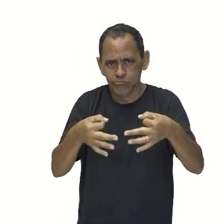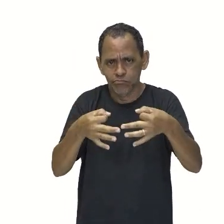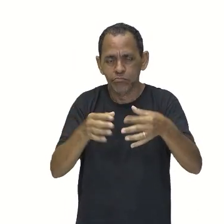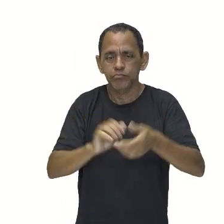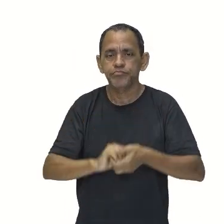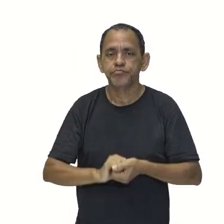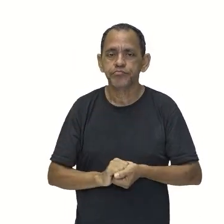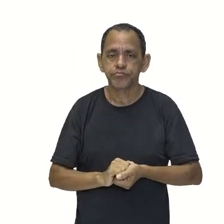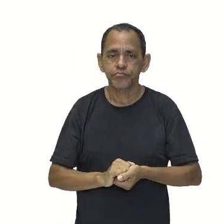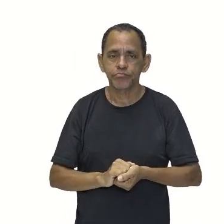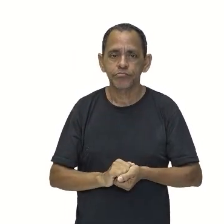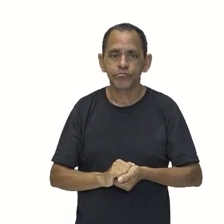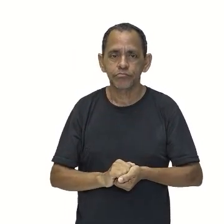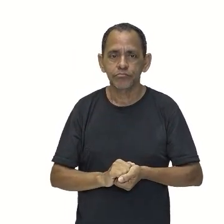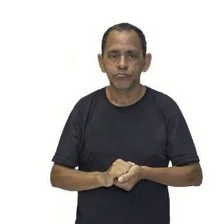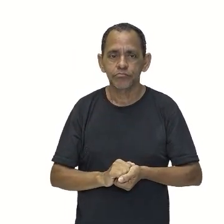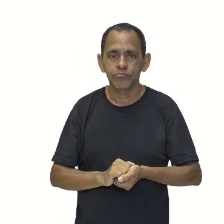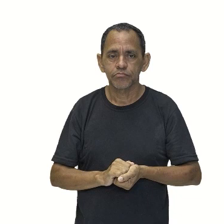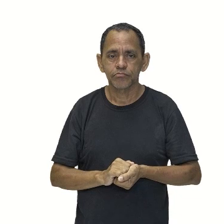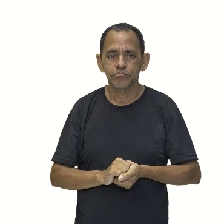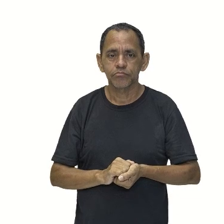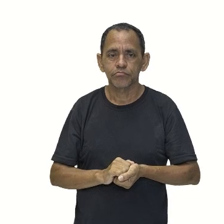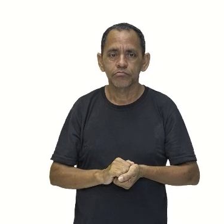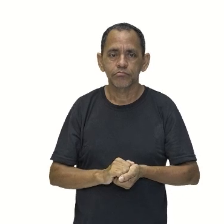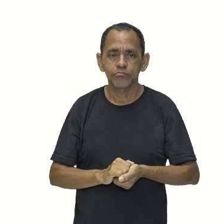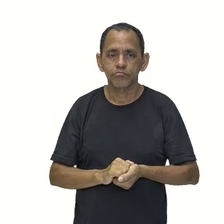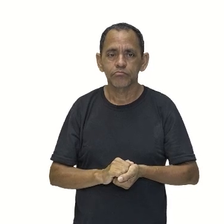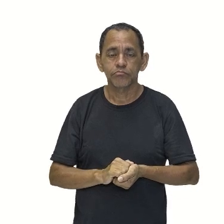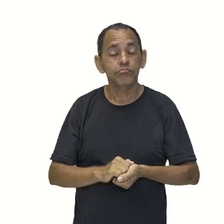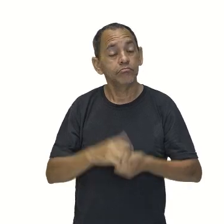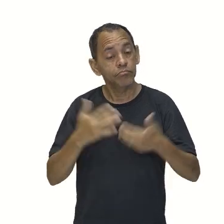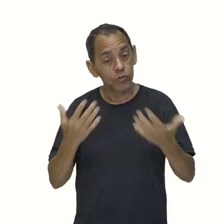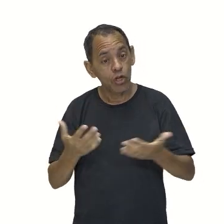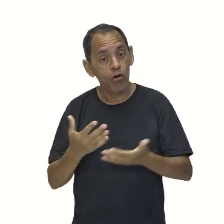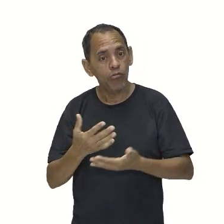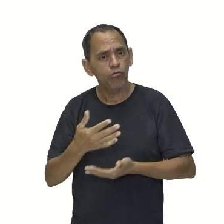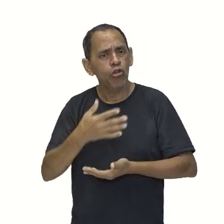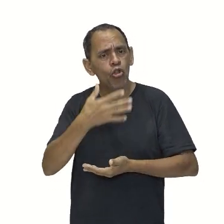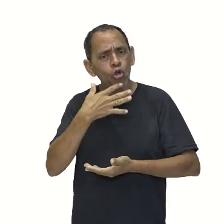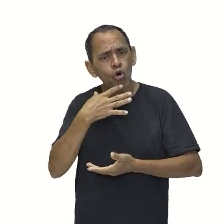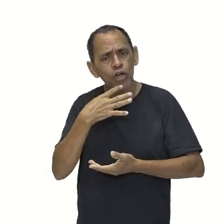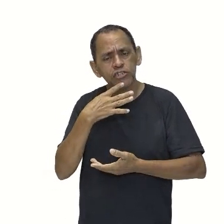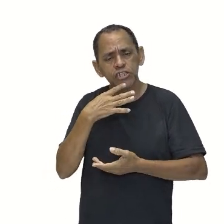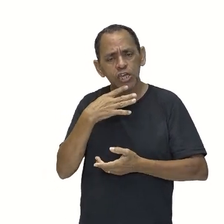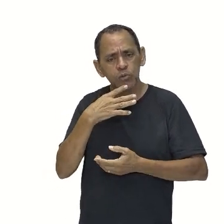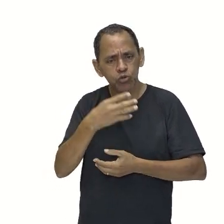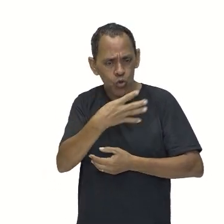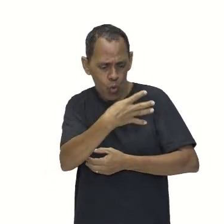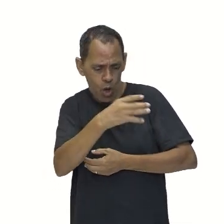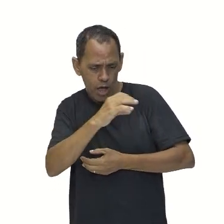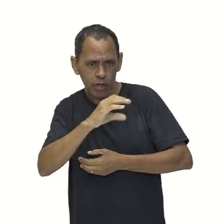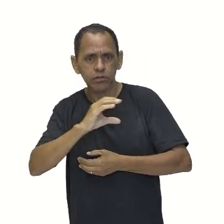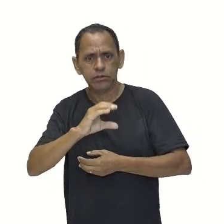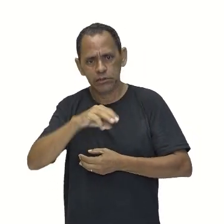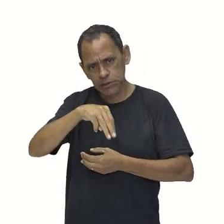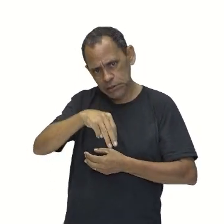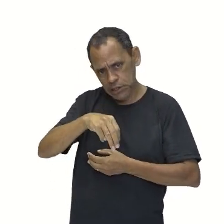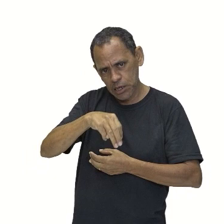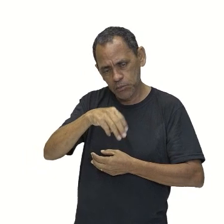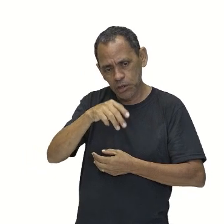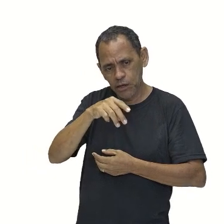4 centímetros. Nós já conhecemos o quê? Nós já conhecemos como calcular a área